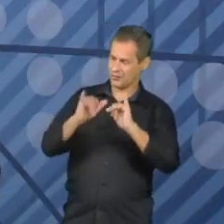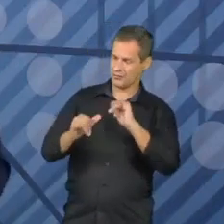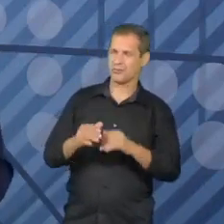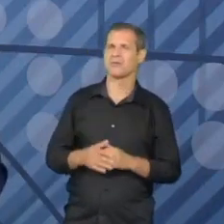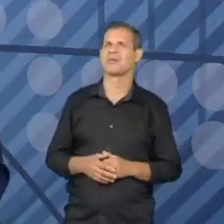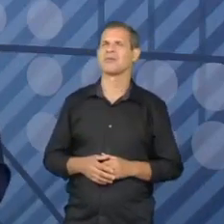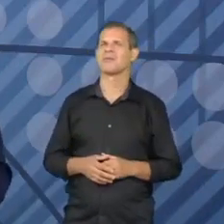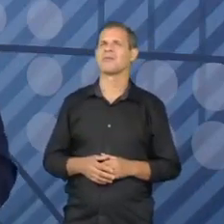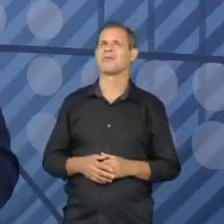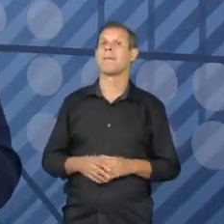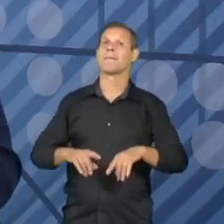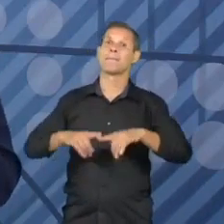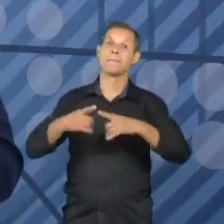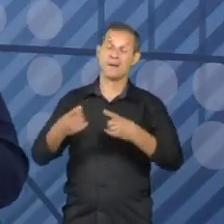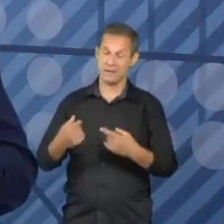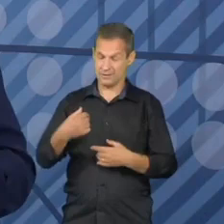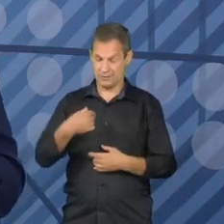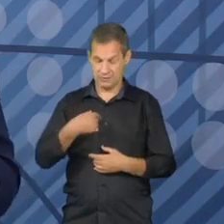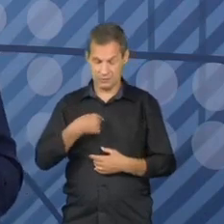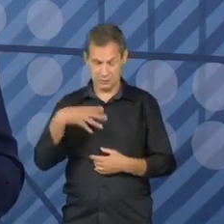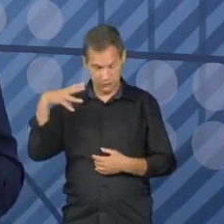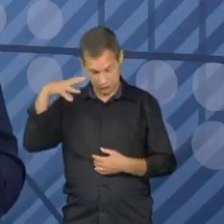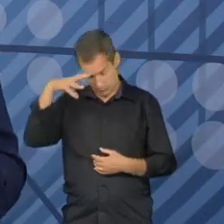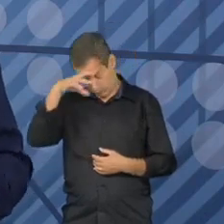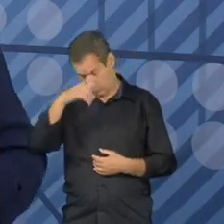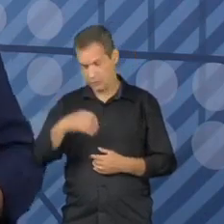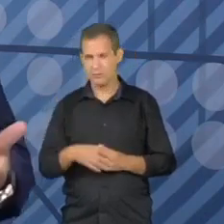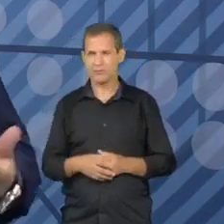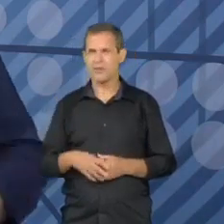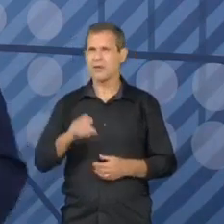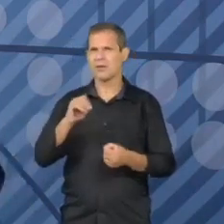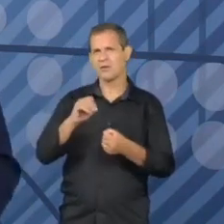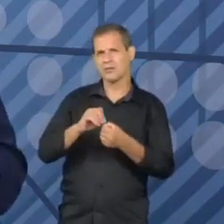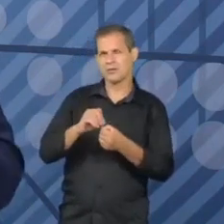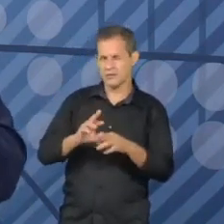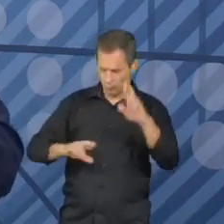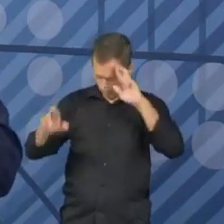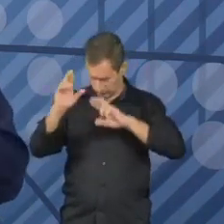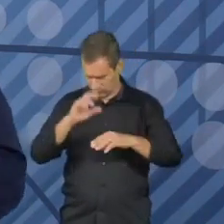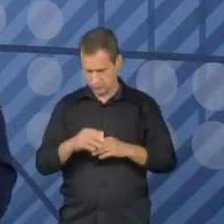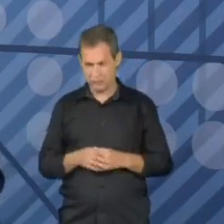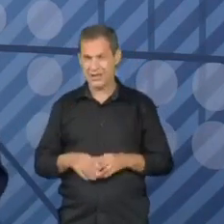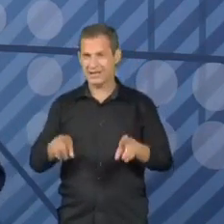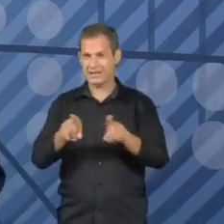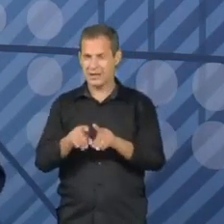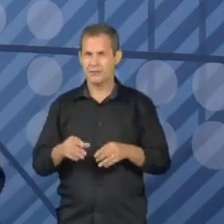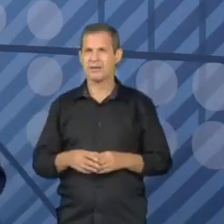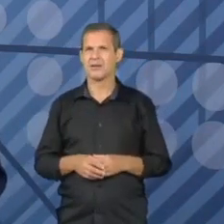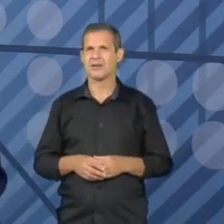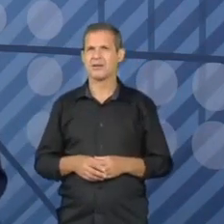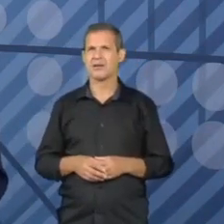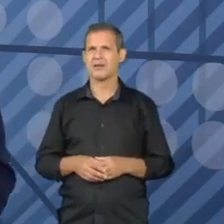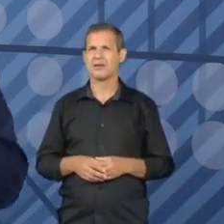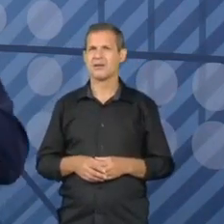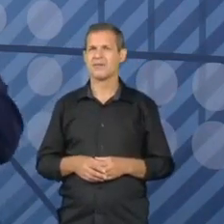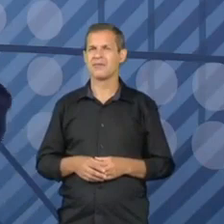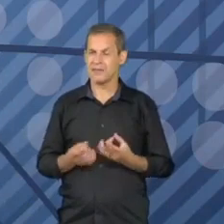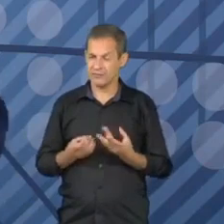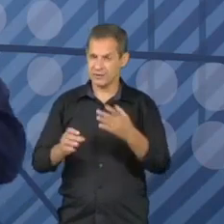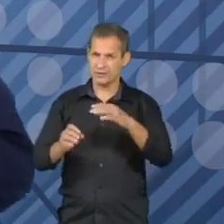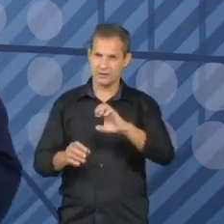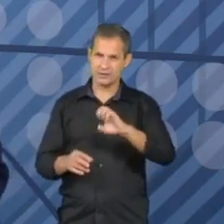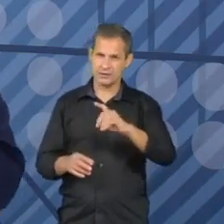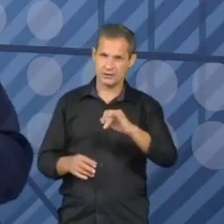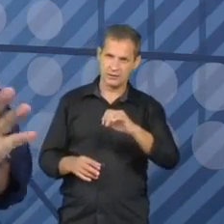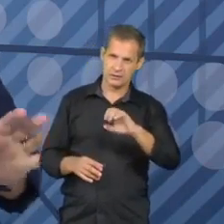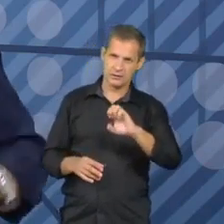ser rejeitado. Então eu sei que quando eu for fazer a verificação e também distribuir os EPIs para essa empresa, os